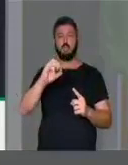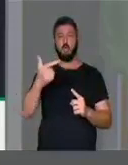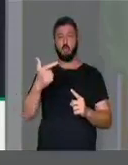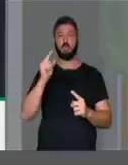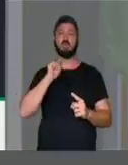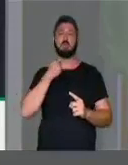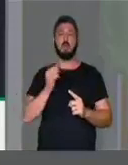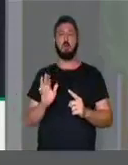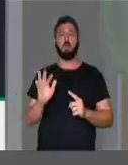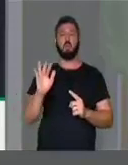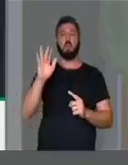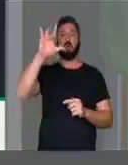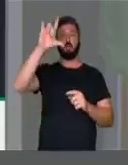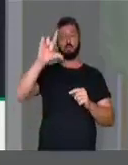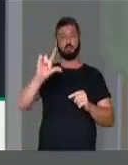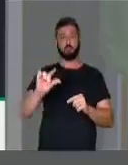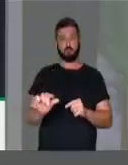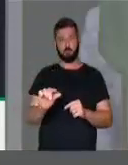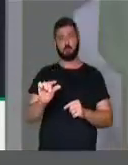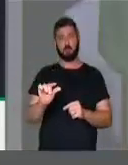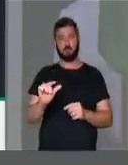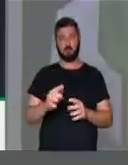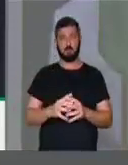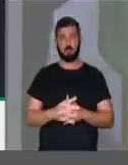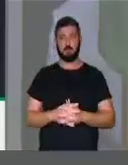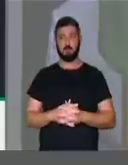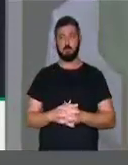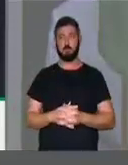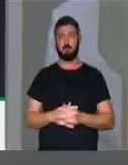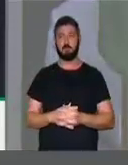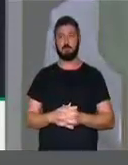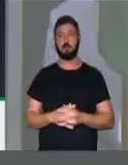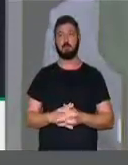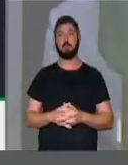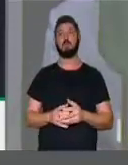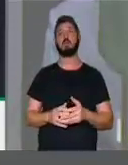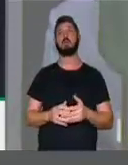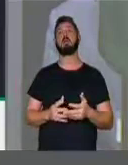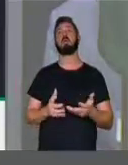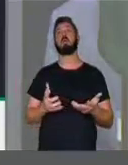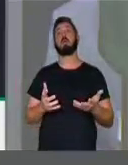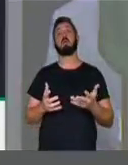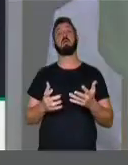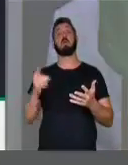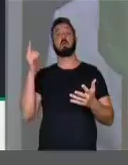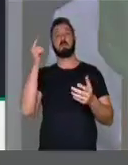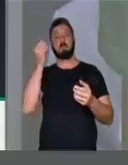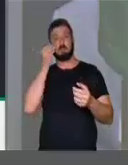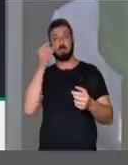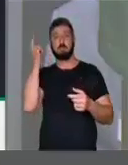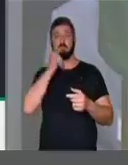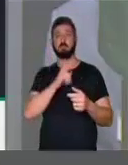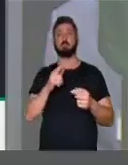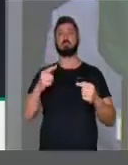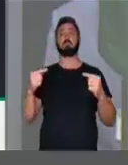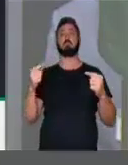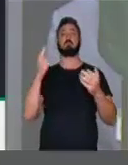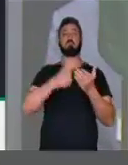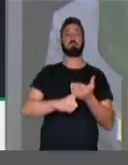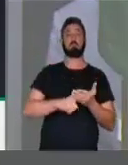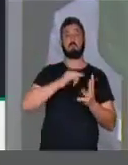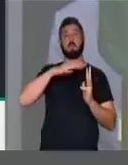de gases causadores de efeito estufa, que se comprometeu a atingir em